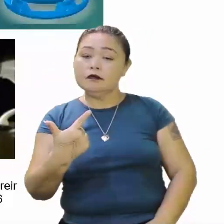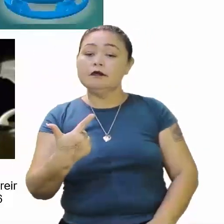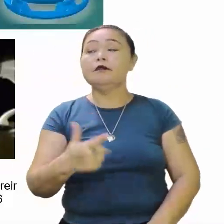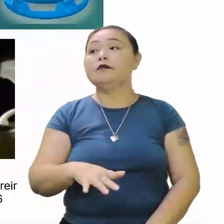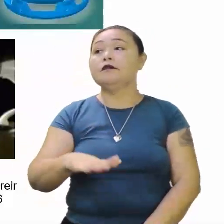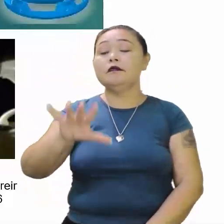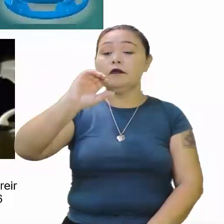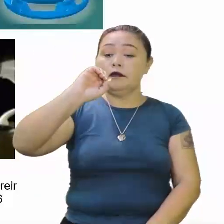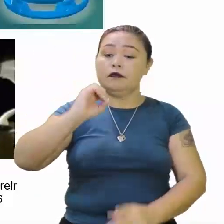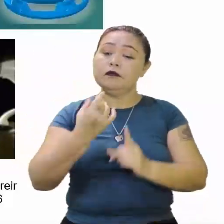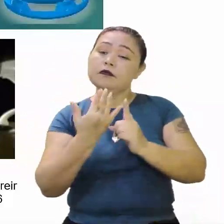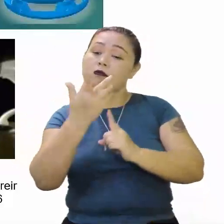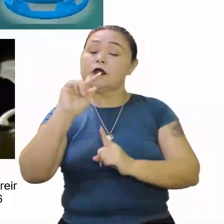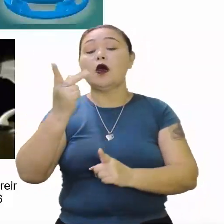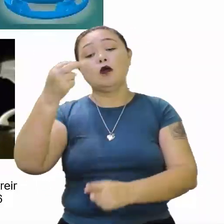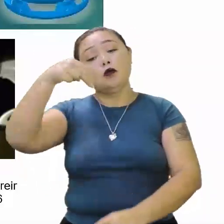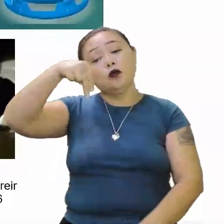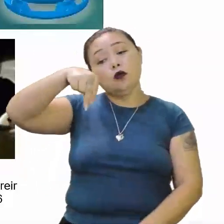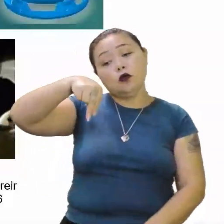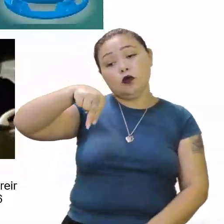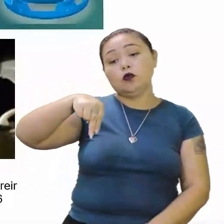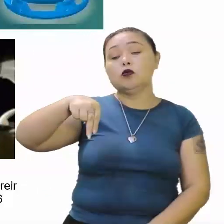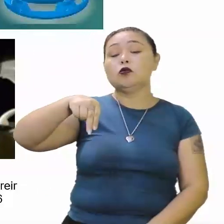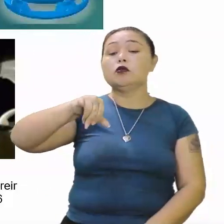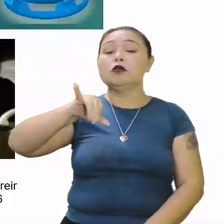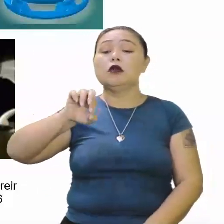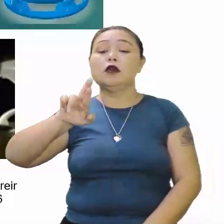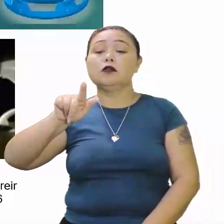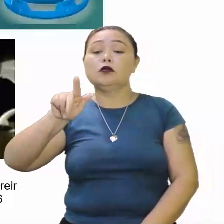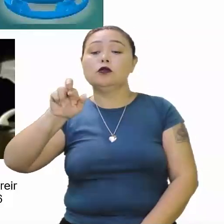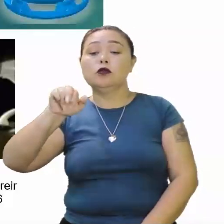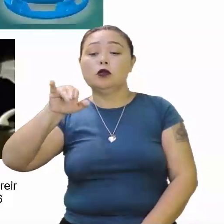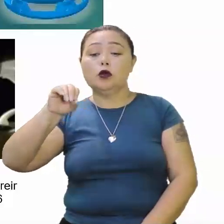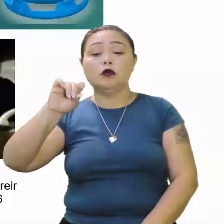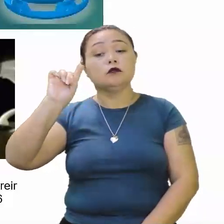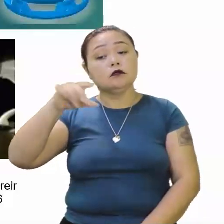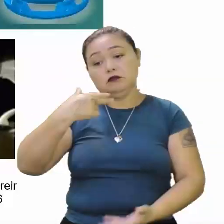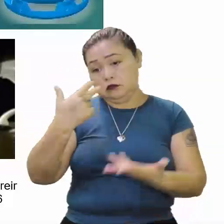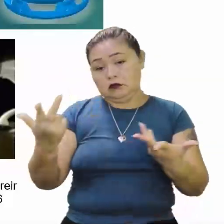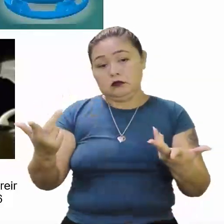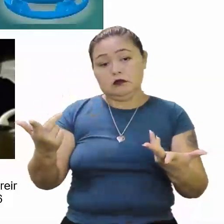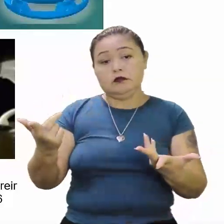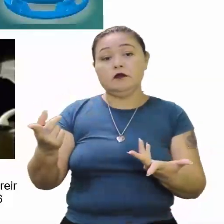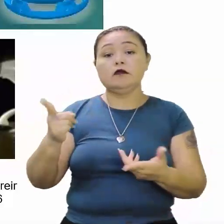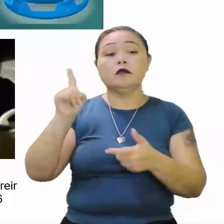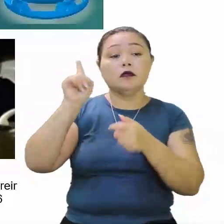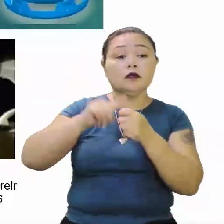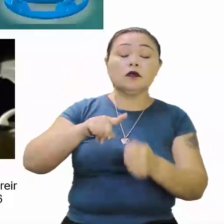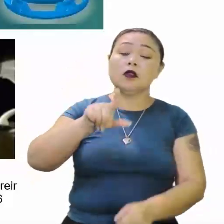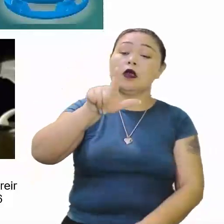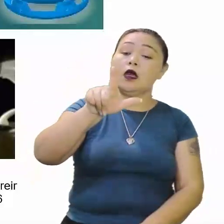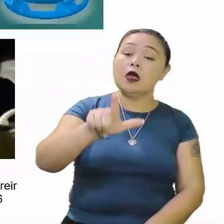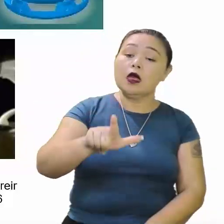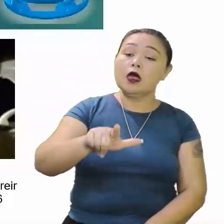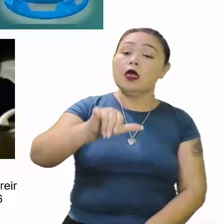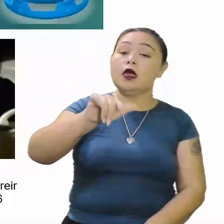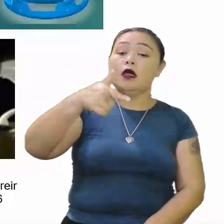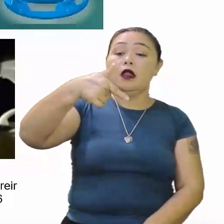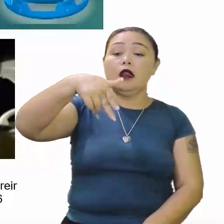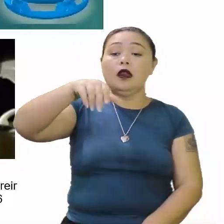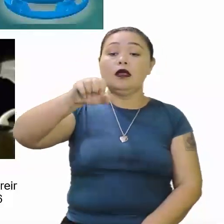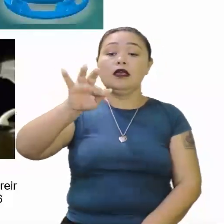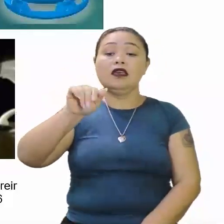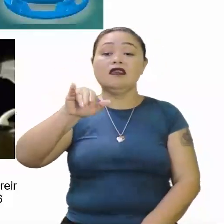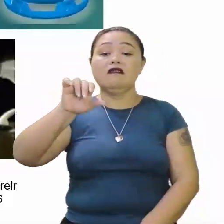O gás nitrogênio, etc. E com relação ao liquefeito, liquefação é uma